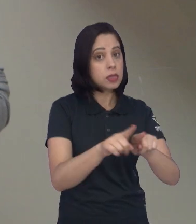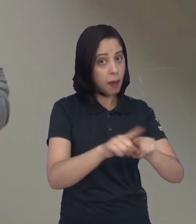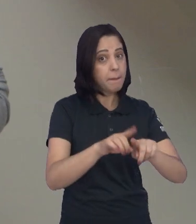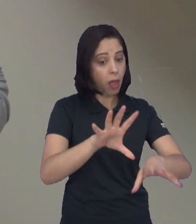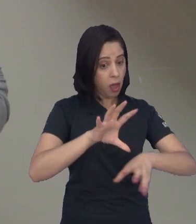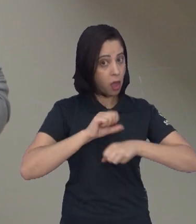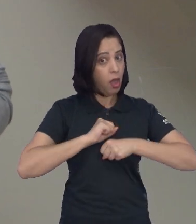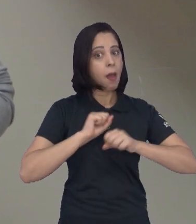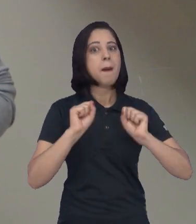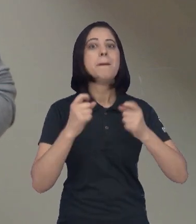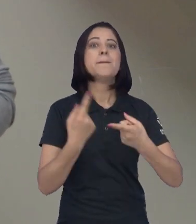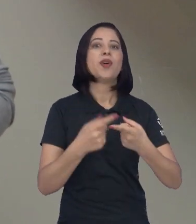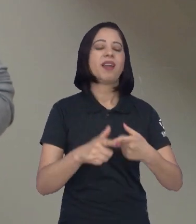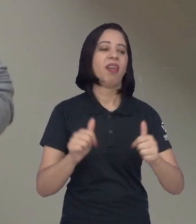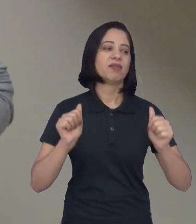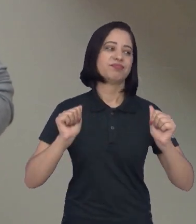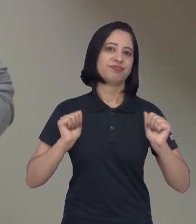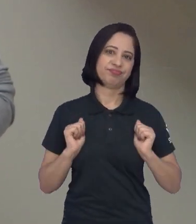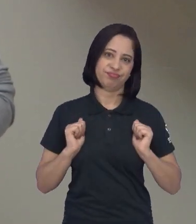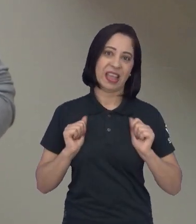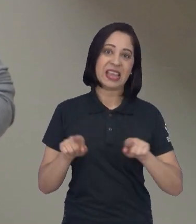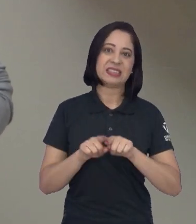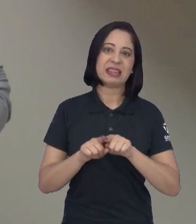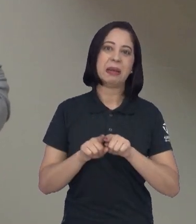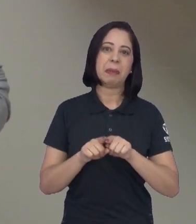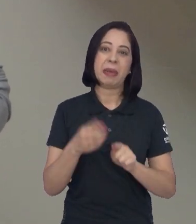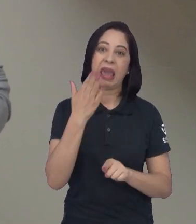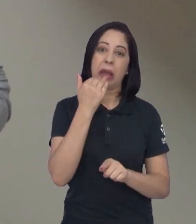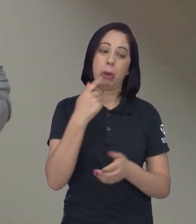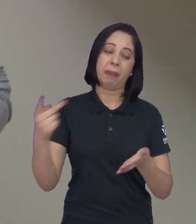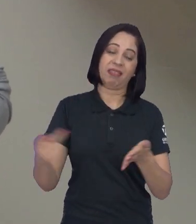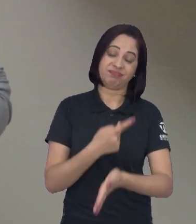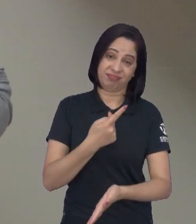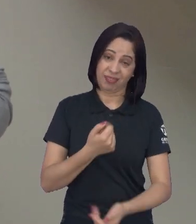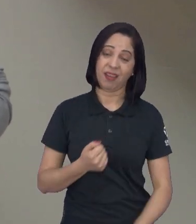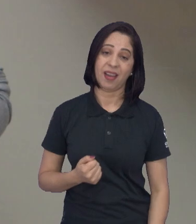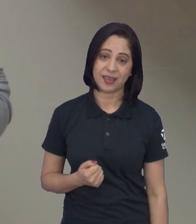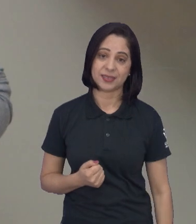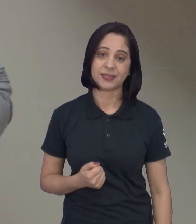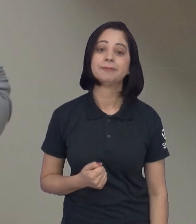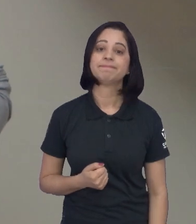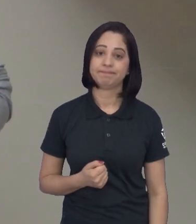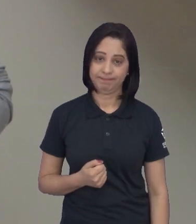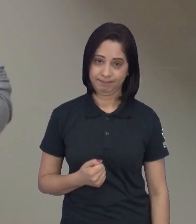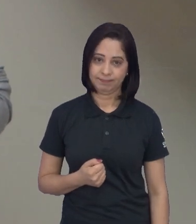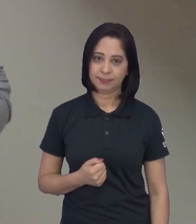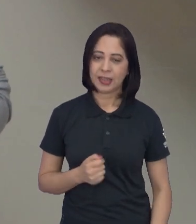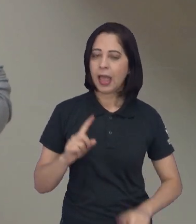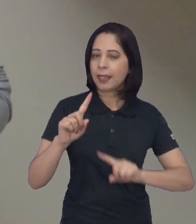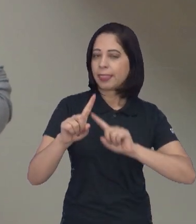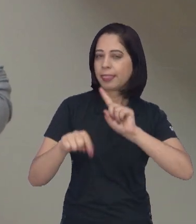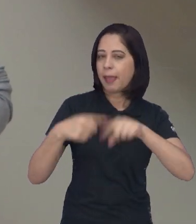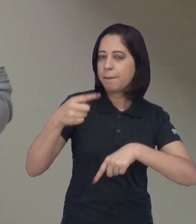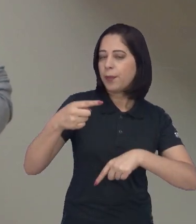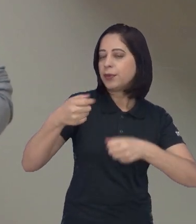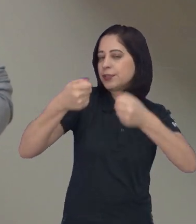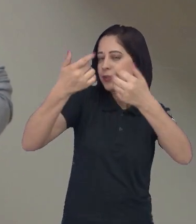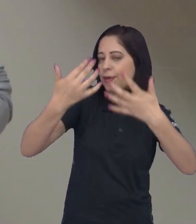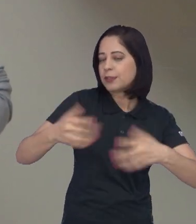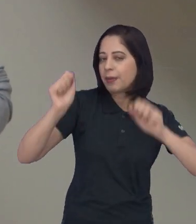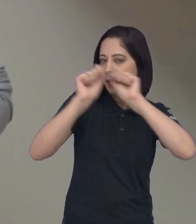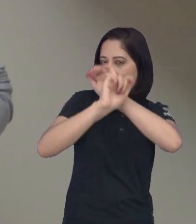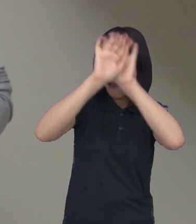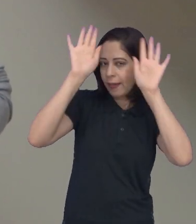ligado ao sedentarismo e aos maus hábitos alimentares esse Panorama a gente vai entender melhor no